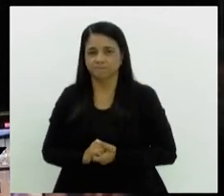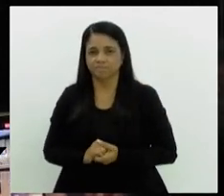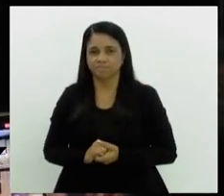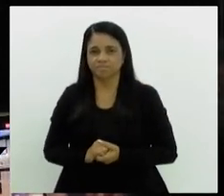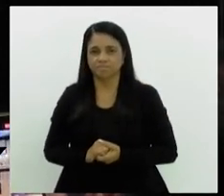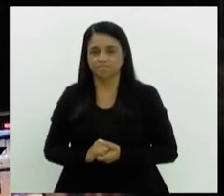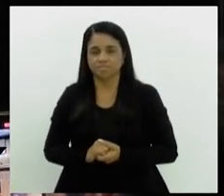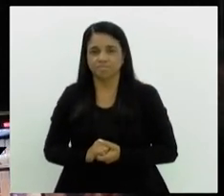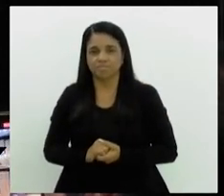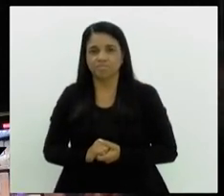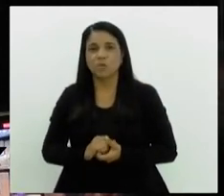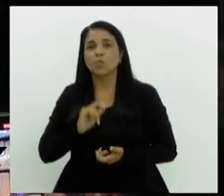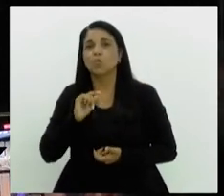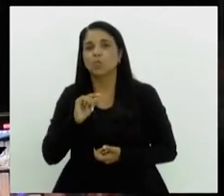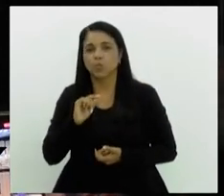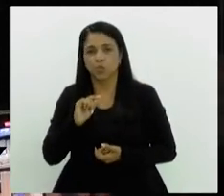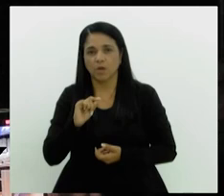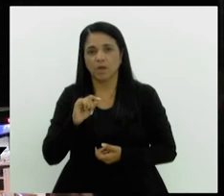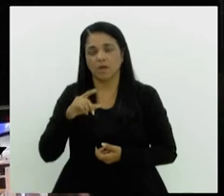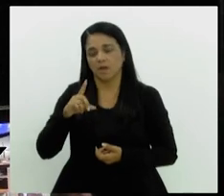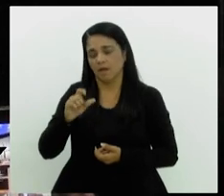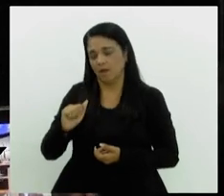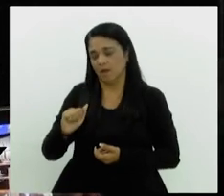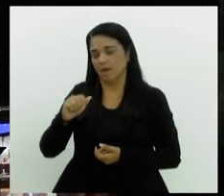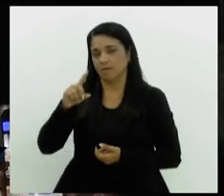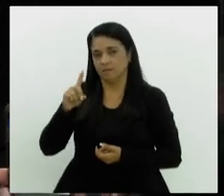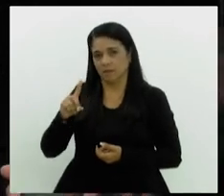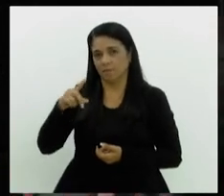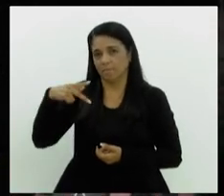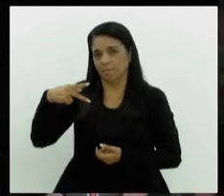foi justamente a DPF